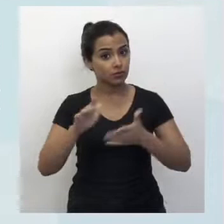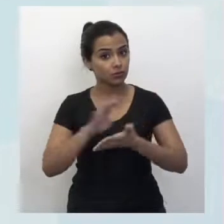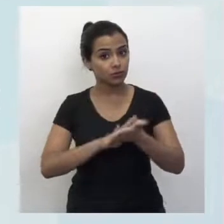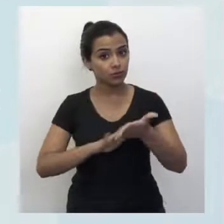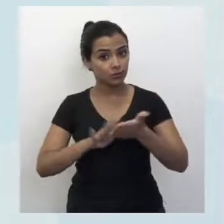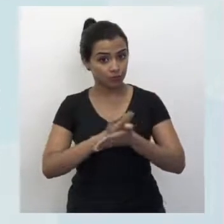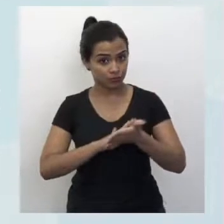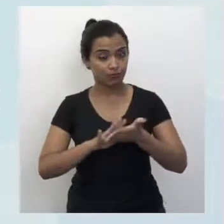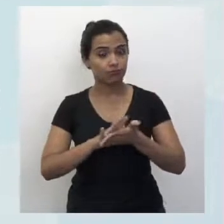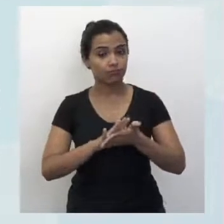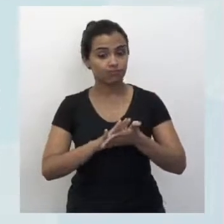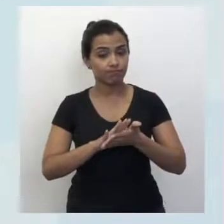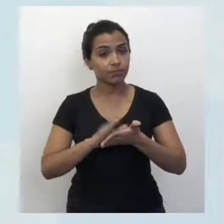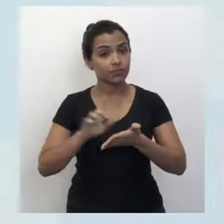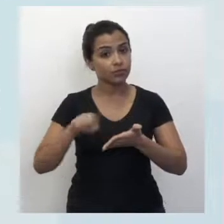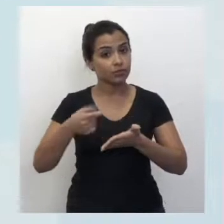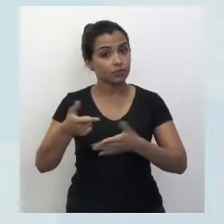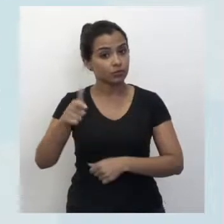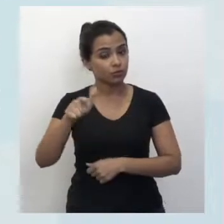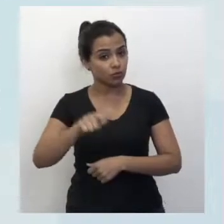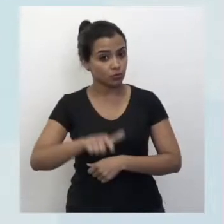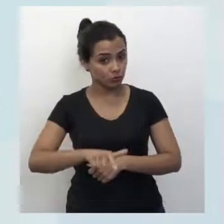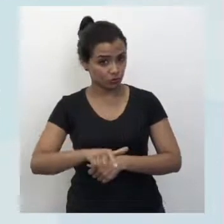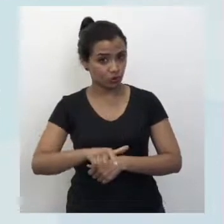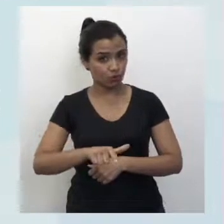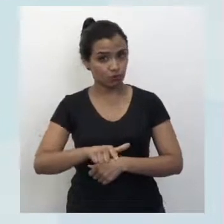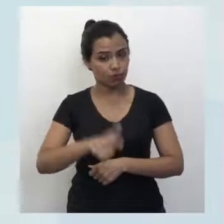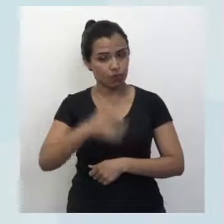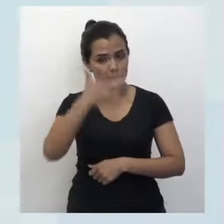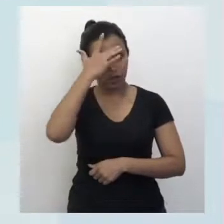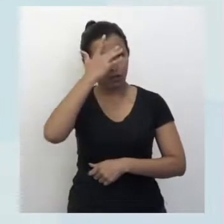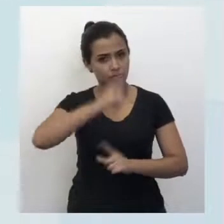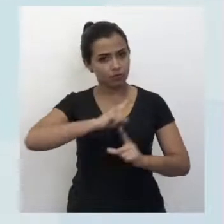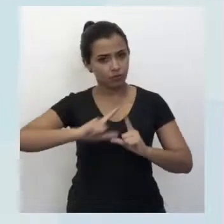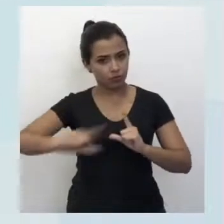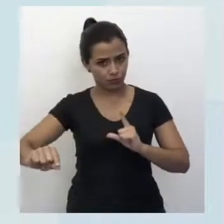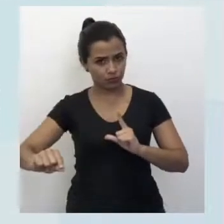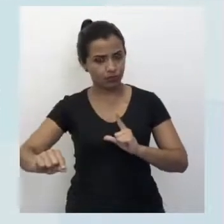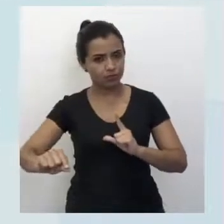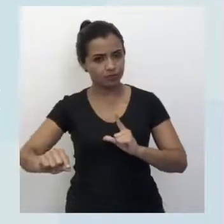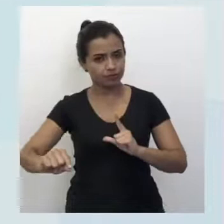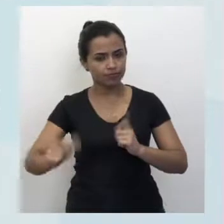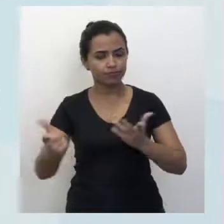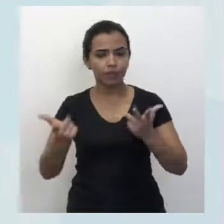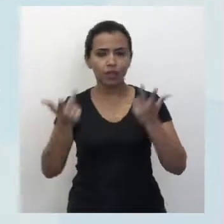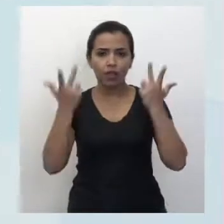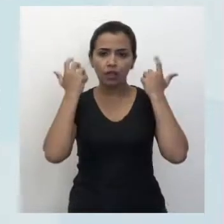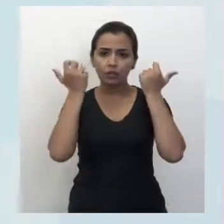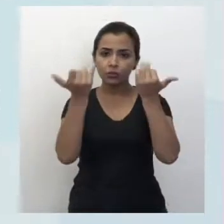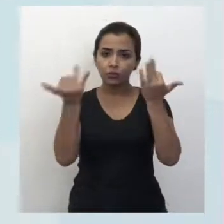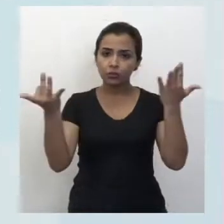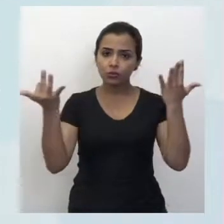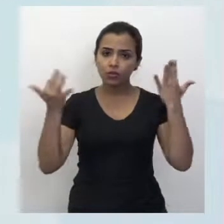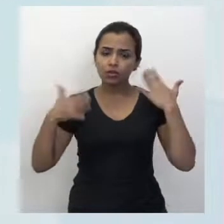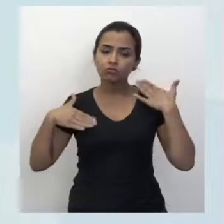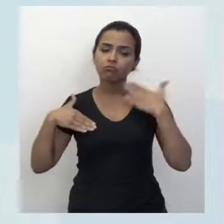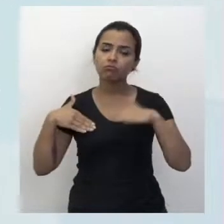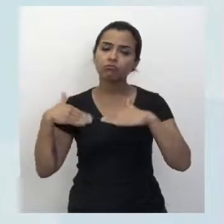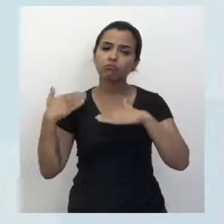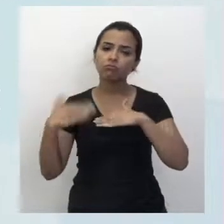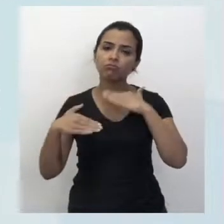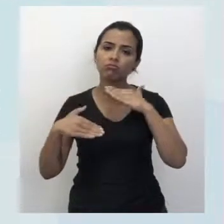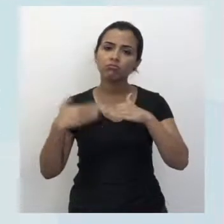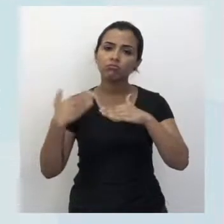Jantava e saía outra vez à cata de algum fugido. A natureza ia andando, o